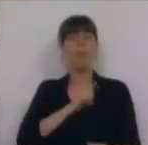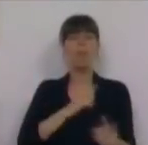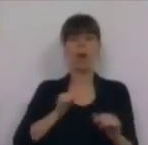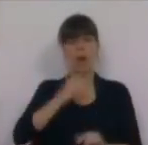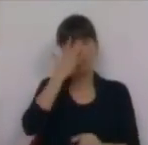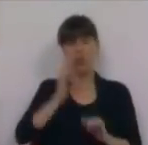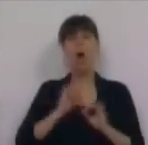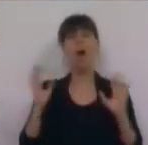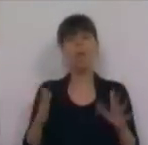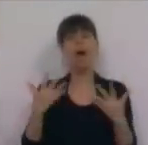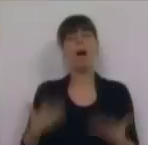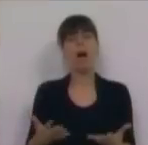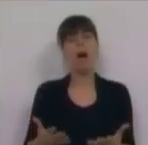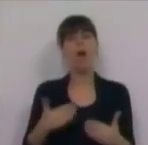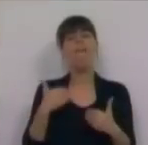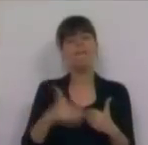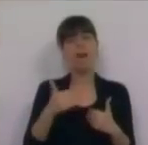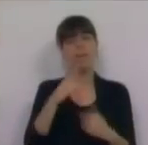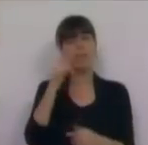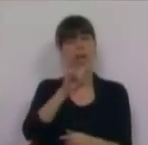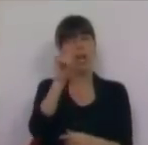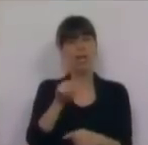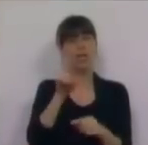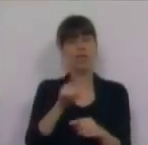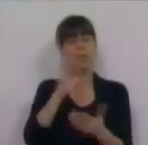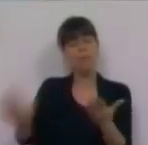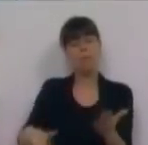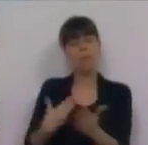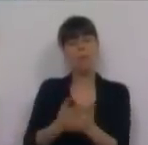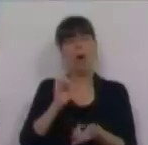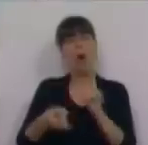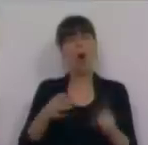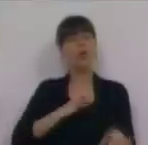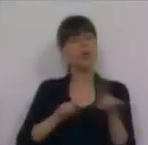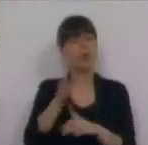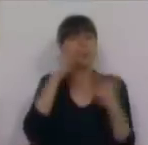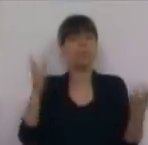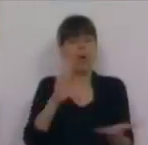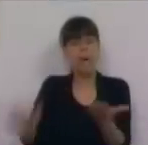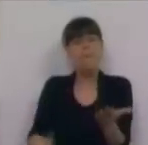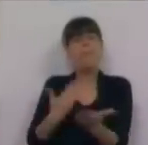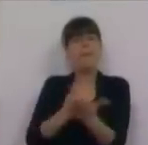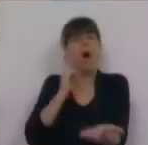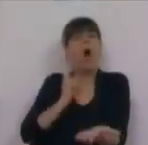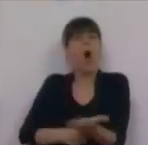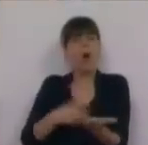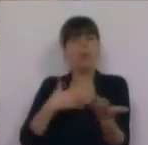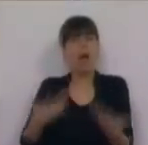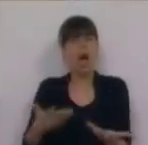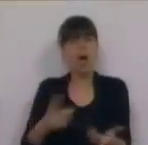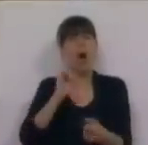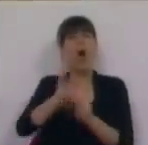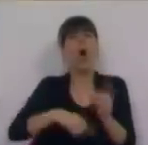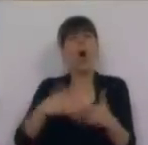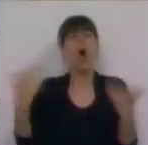privada e da nossa opinião. E agora iremos a essa questão. Que propostas são estas, senhores deputados? Que propostas são estas que temos em cima